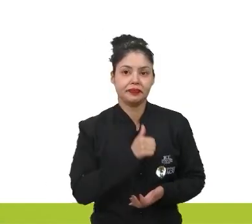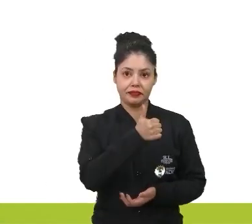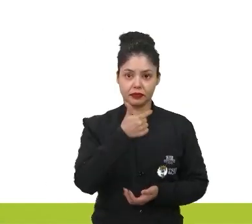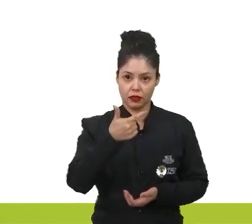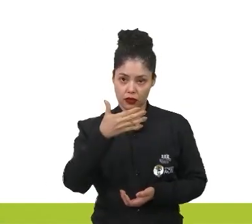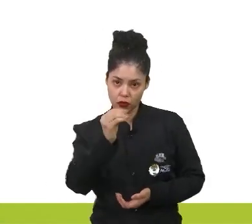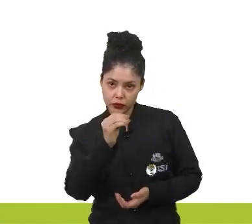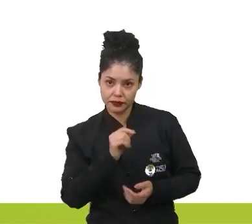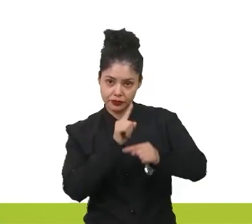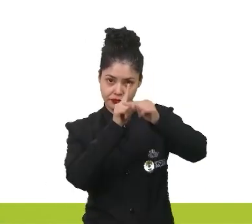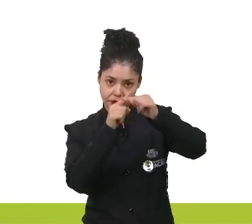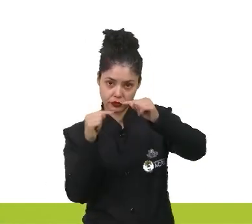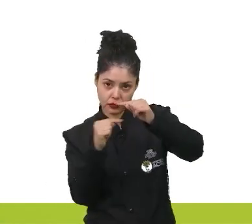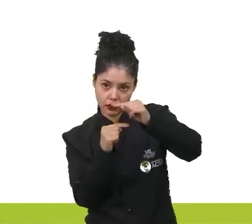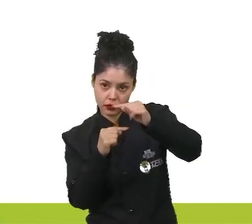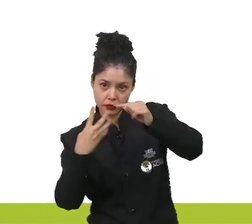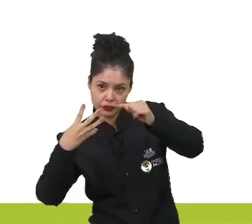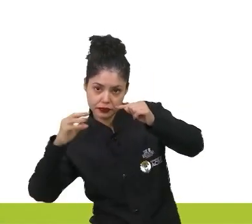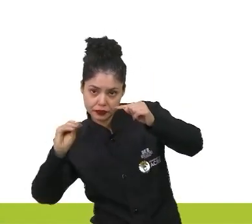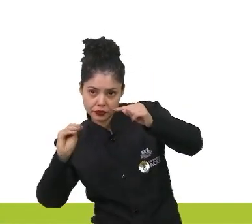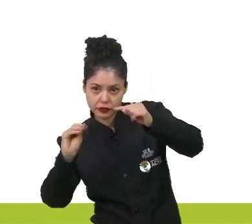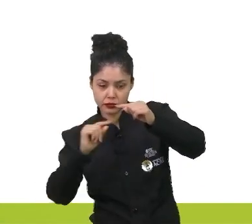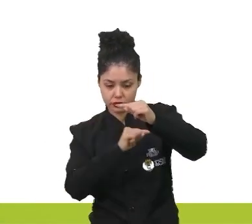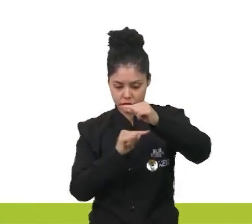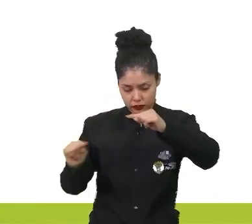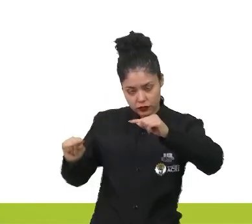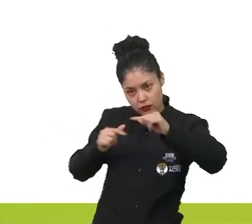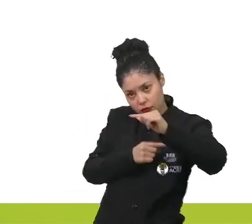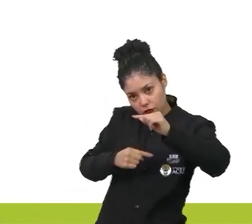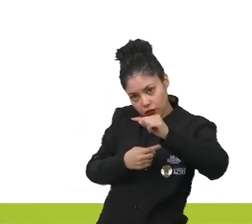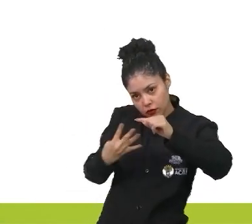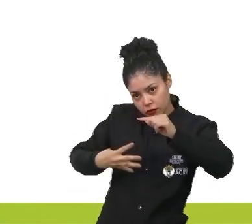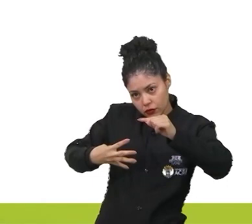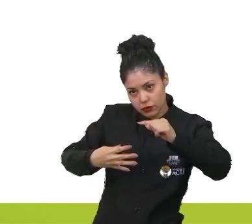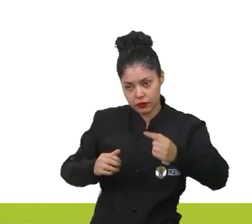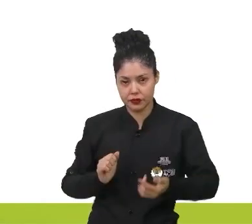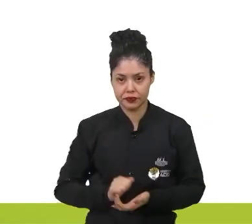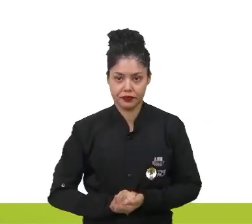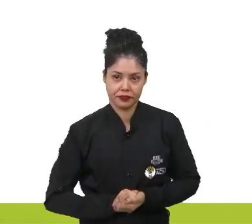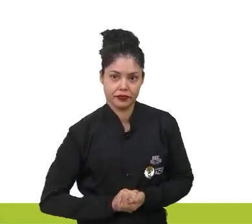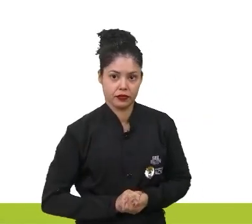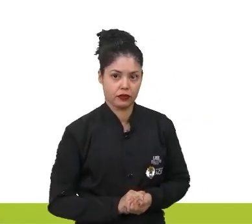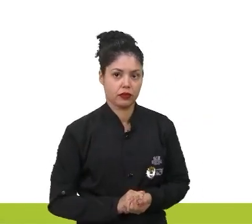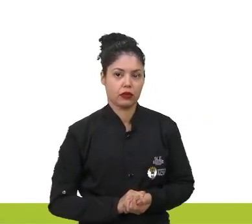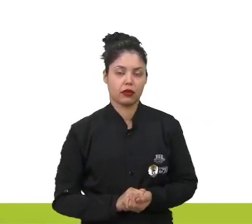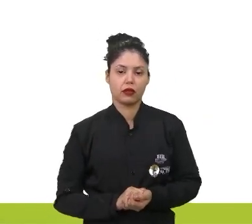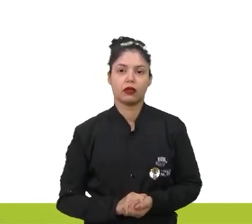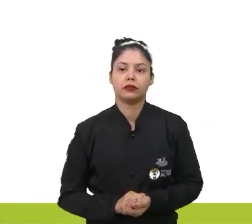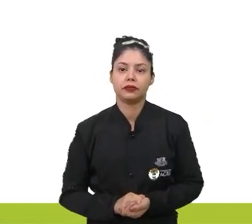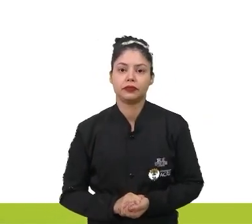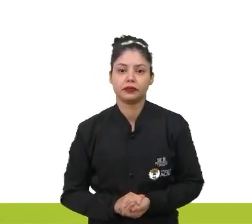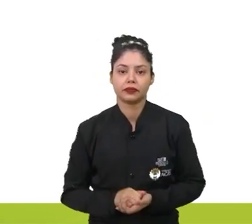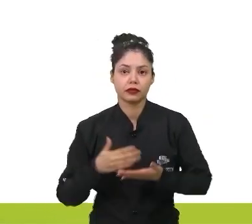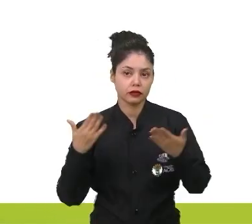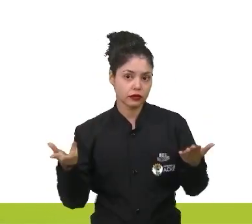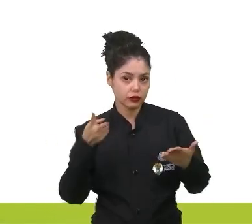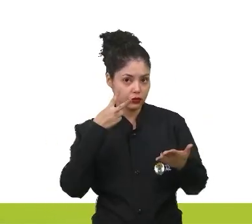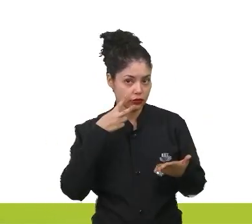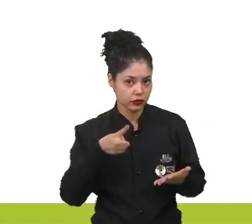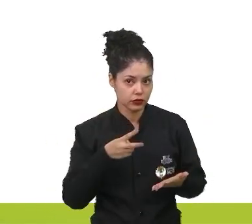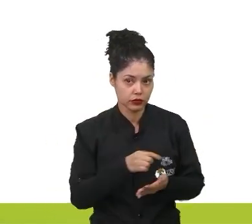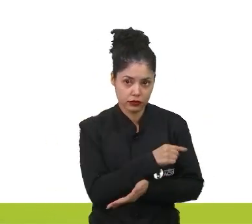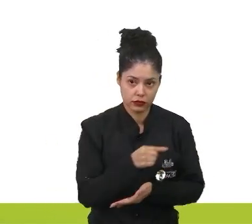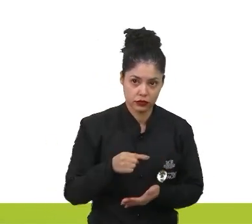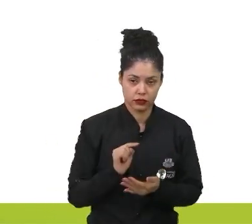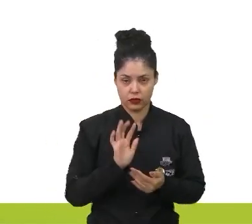120, ou seja, lembrando que a equação lá, ele está aparecendo negativo aqui, porque a equação ele multiplicou por menos 1, tá? Então ele vai ficar menos